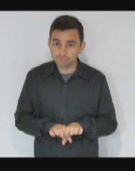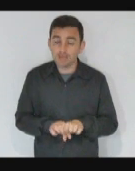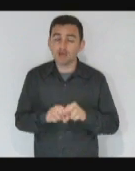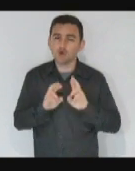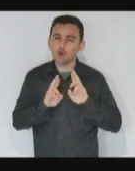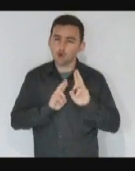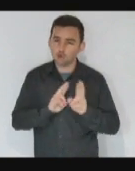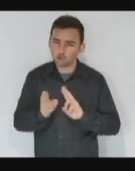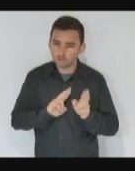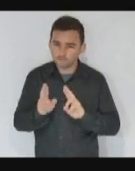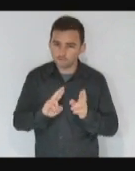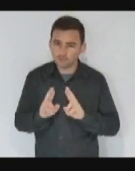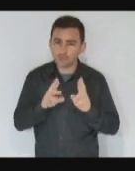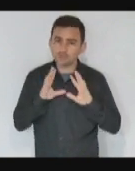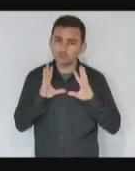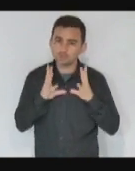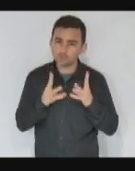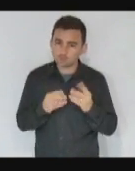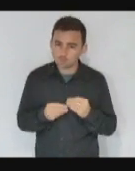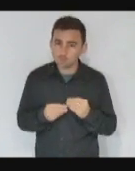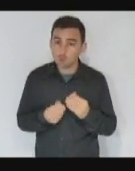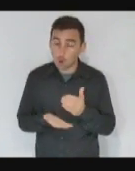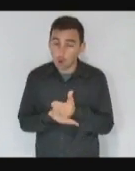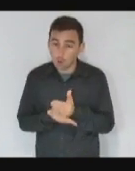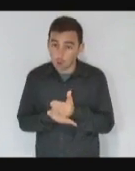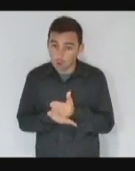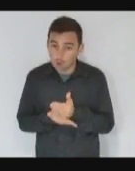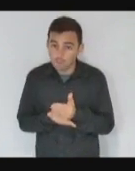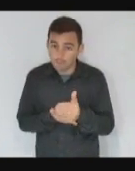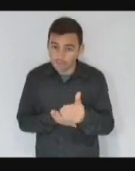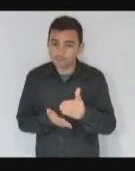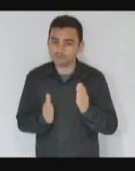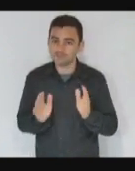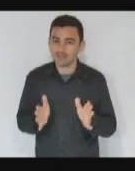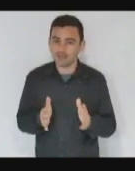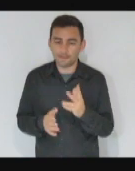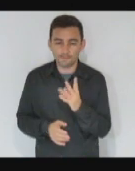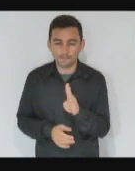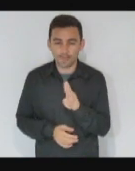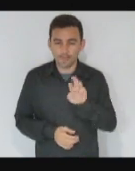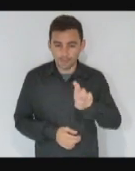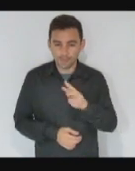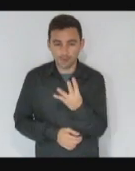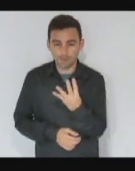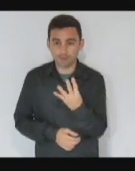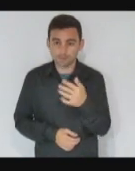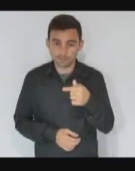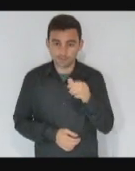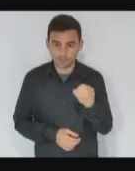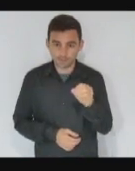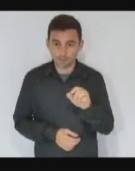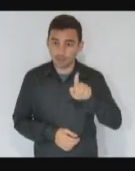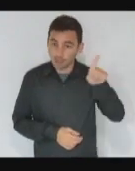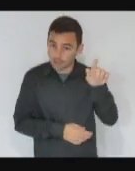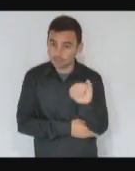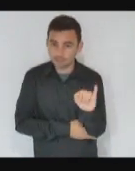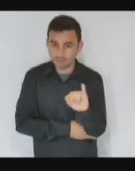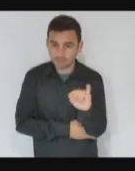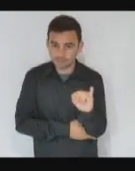rodovias estão saindo do papel, a exemplo da BR-470 ali no Vale do Itajaí,